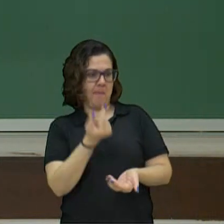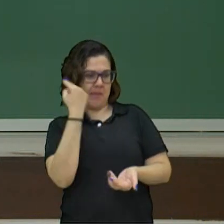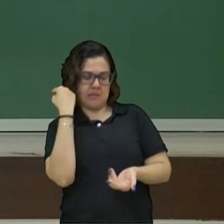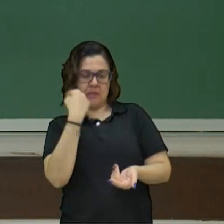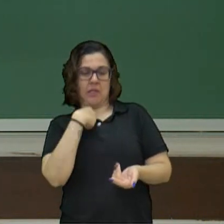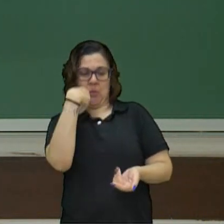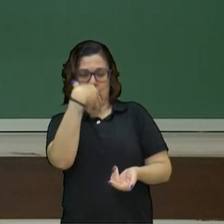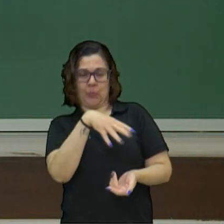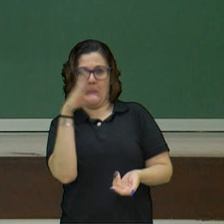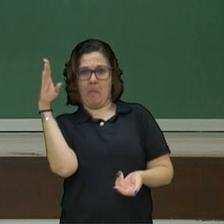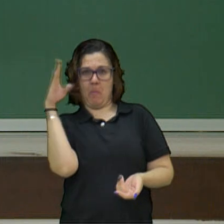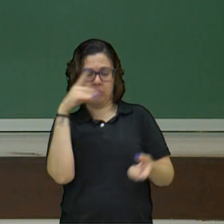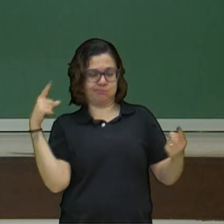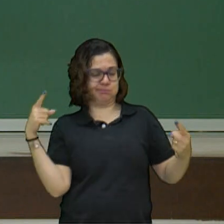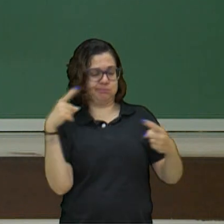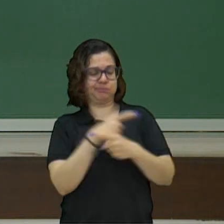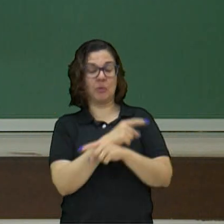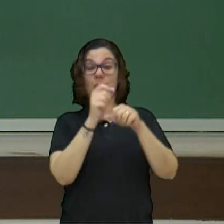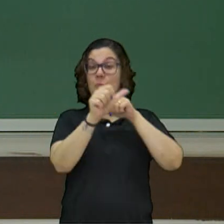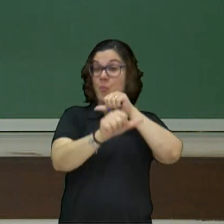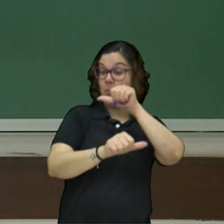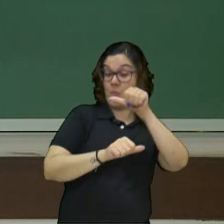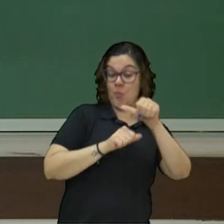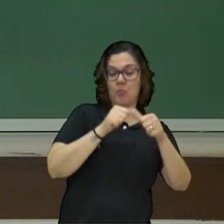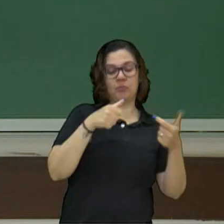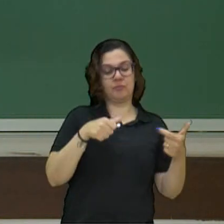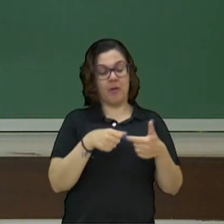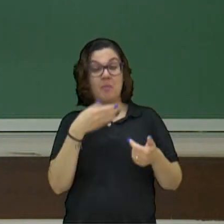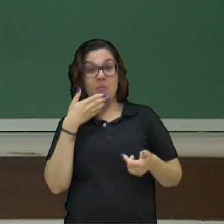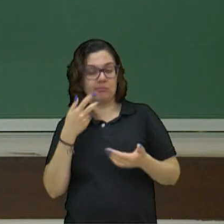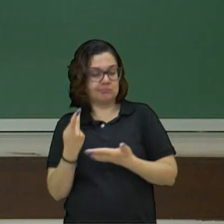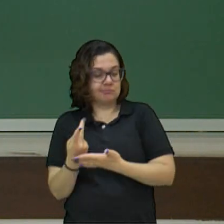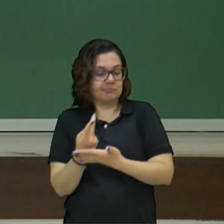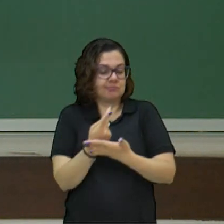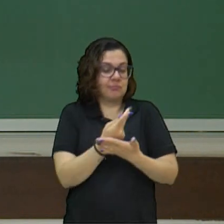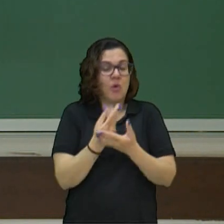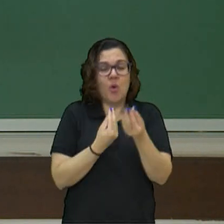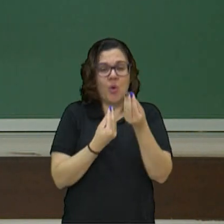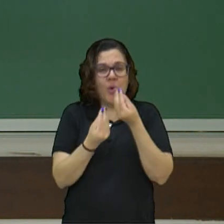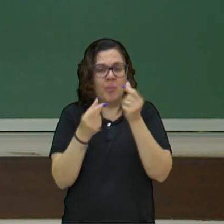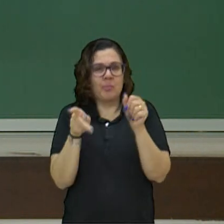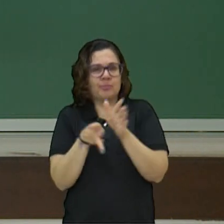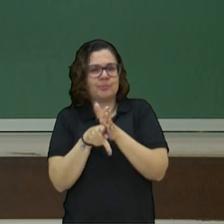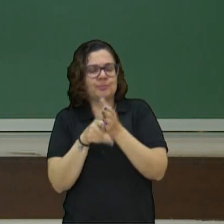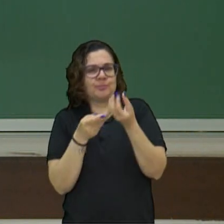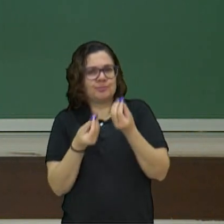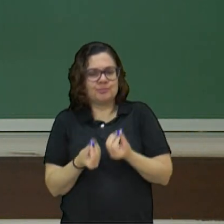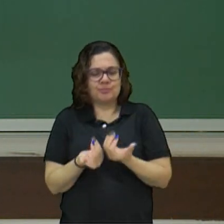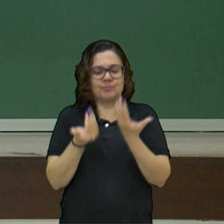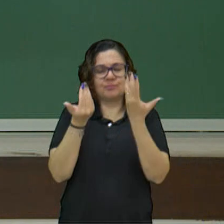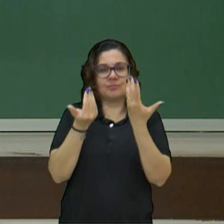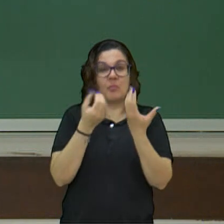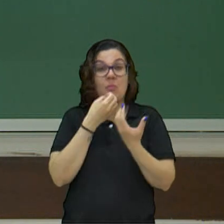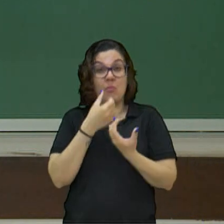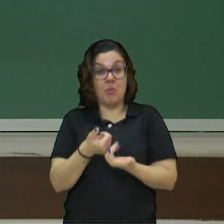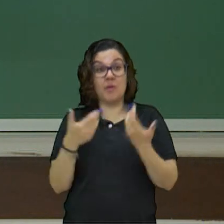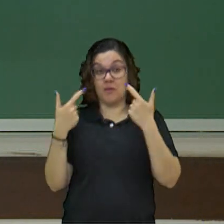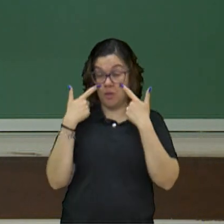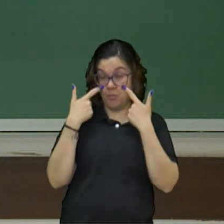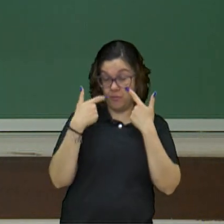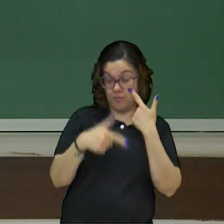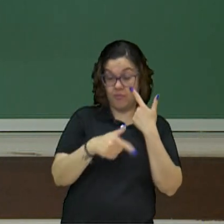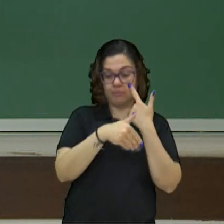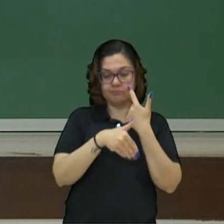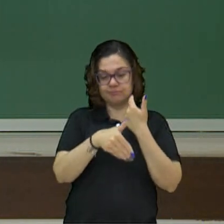do meio ambiente né foi na contramão agora disso e vem buscando essa os dias limpas a gente vai ver uma notícia muito interessante